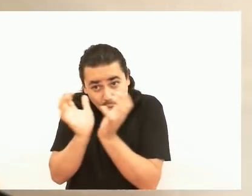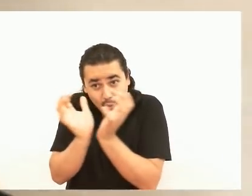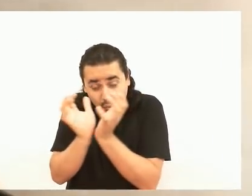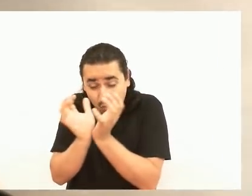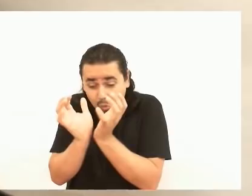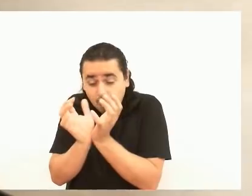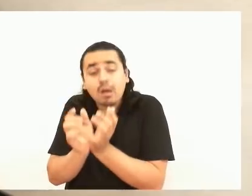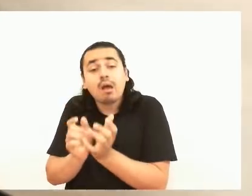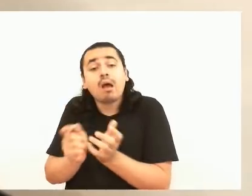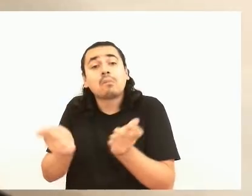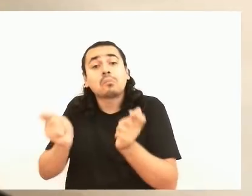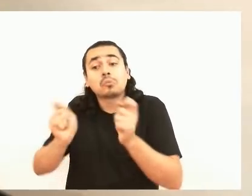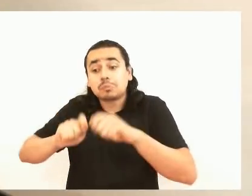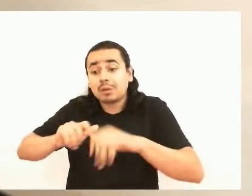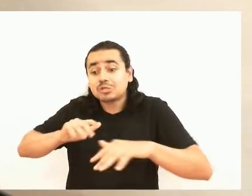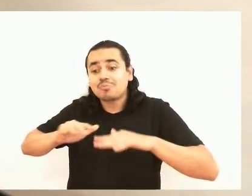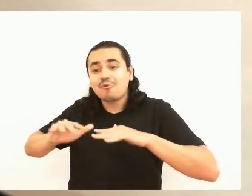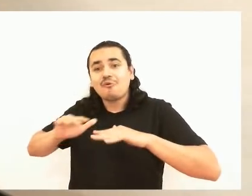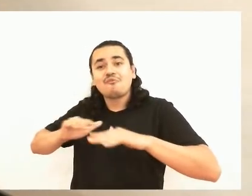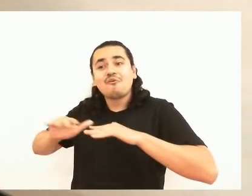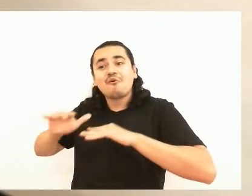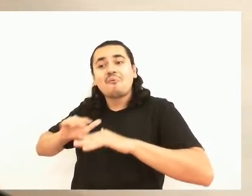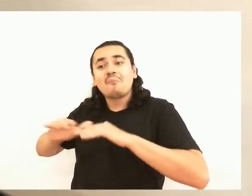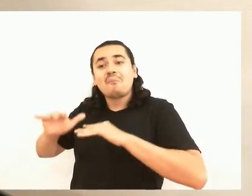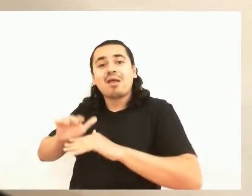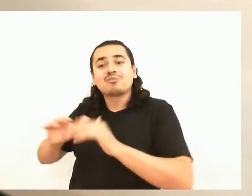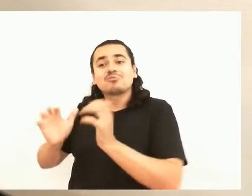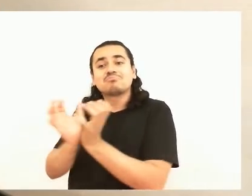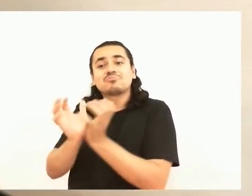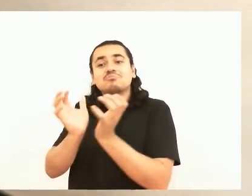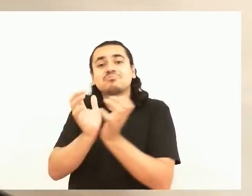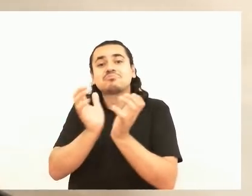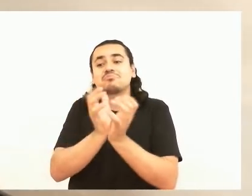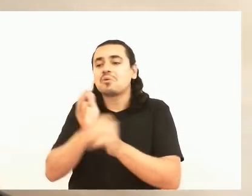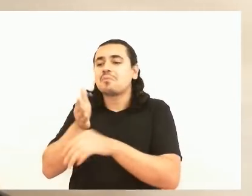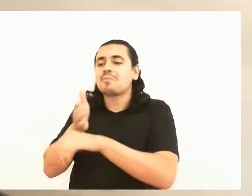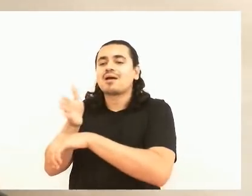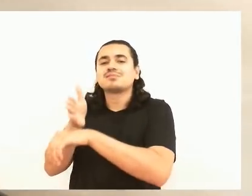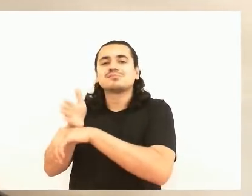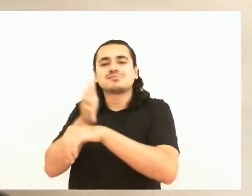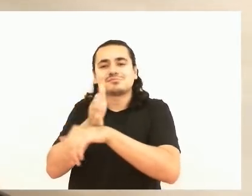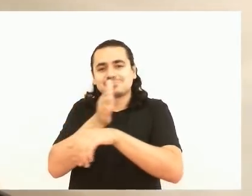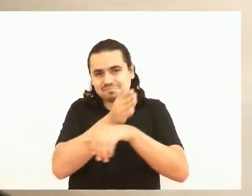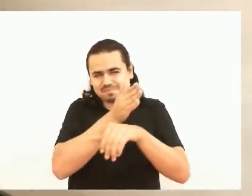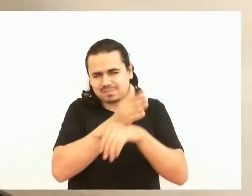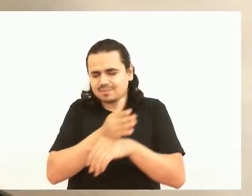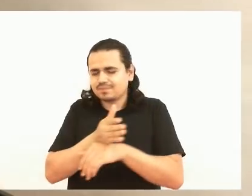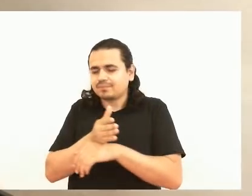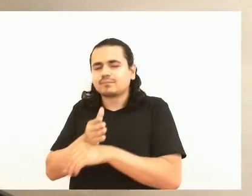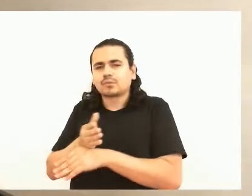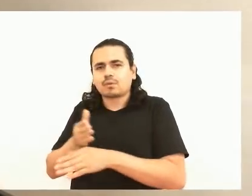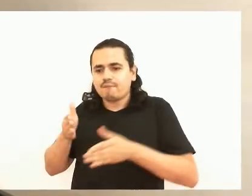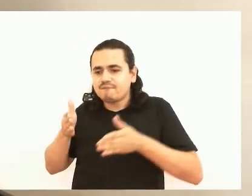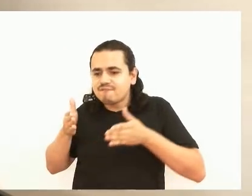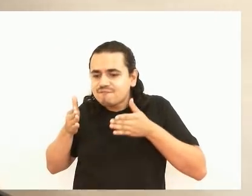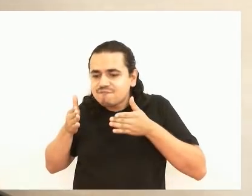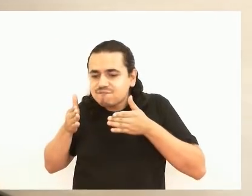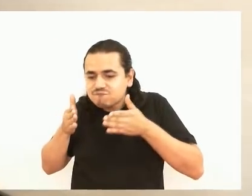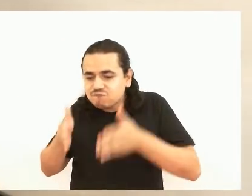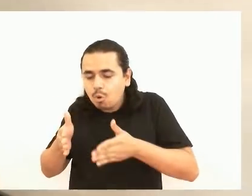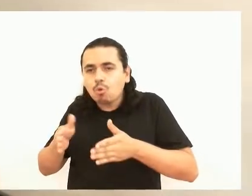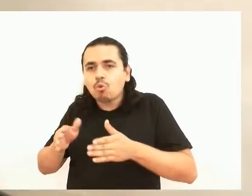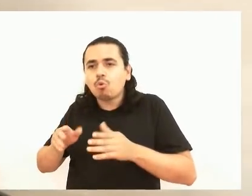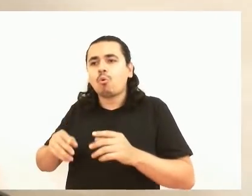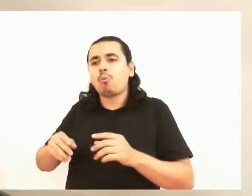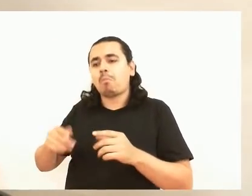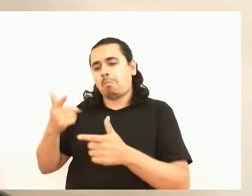as possibilidades de movimento dessa criança então o foco maior não é na receita são